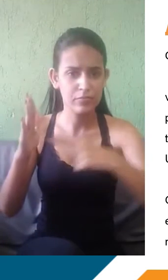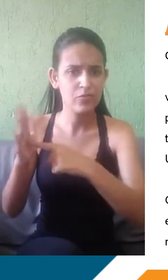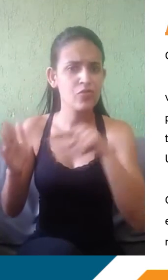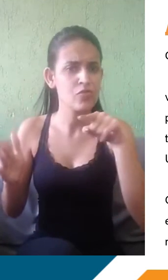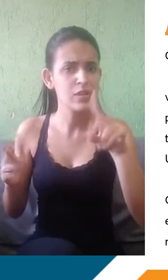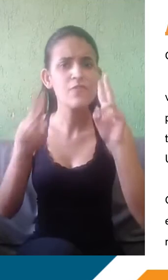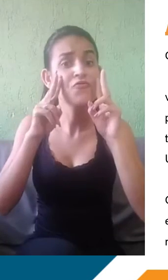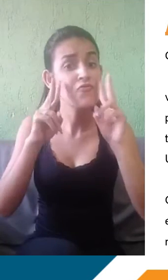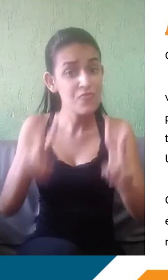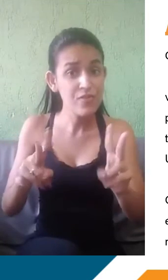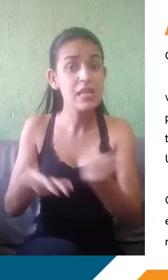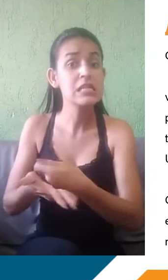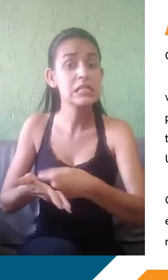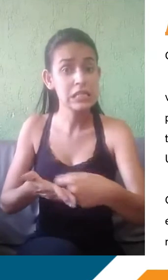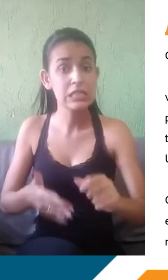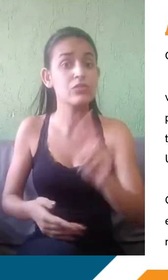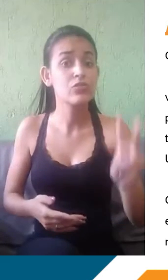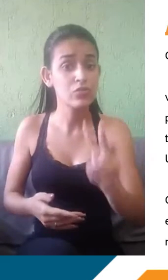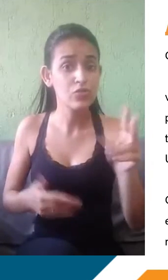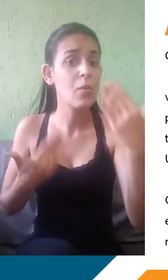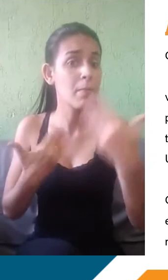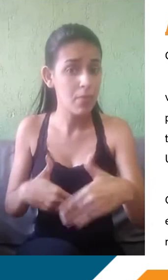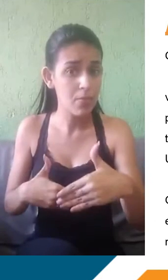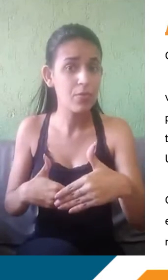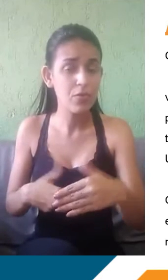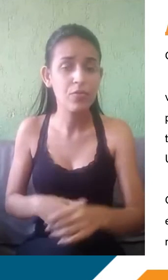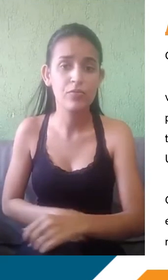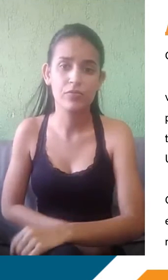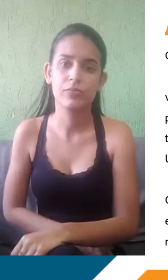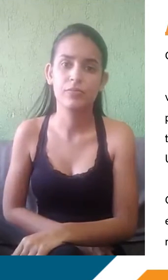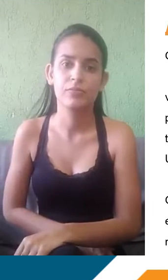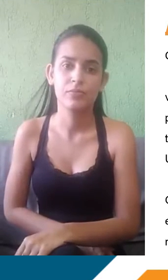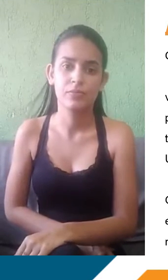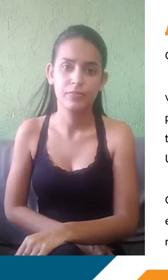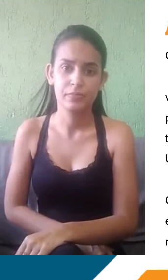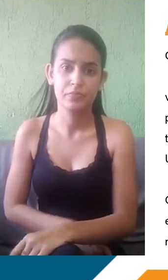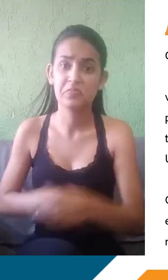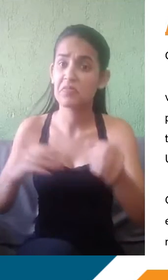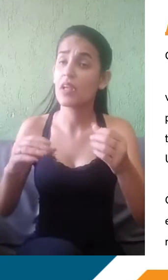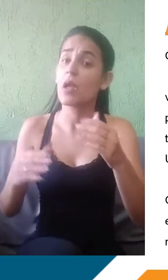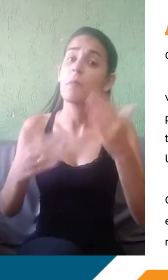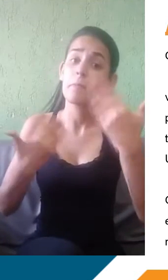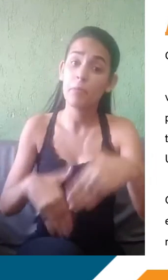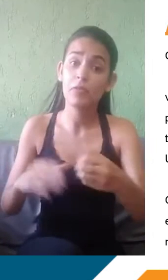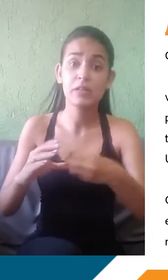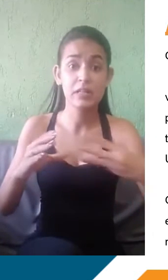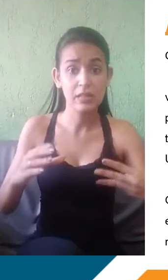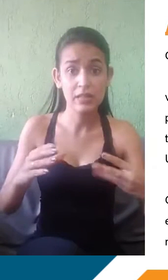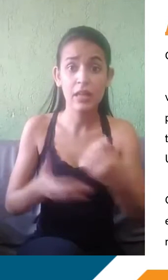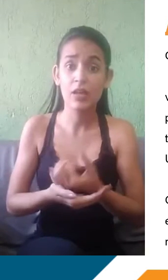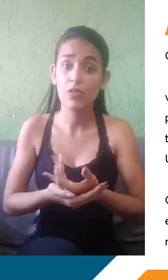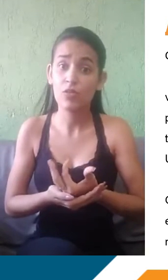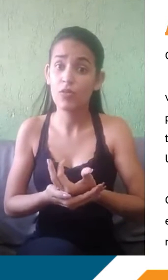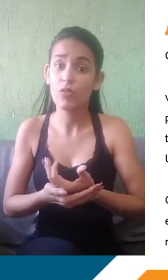de exercitar o tipo de questão que é exigido em 3 exames de vestibular diferentes: CEDERJ,